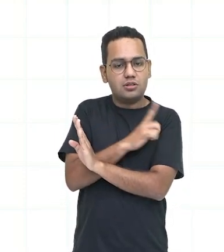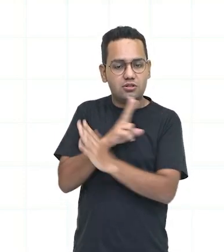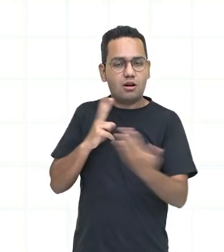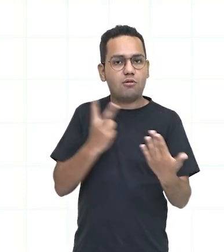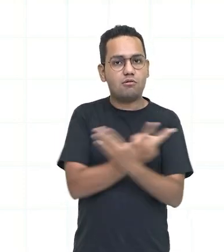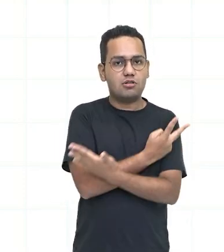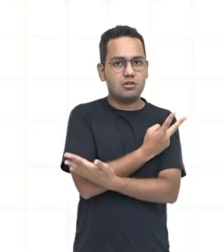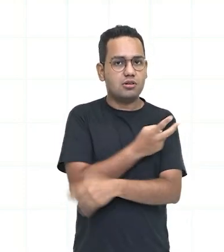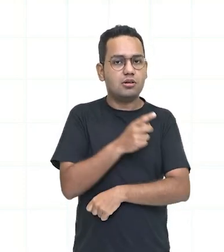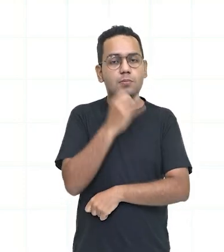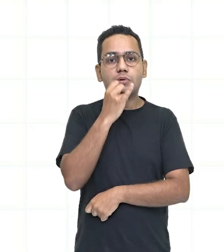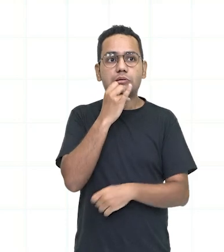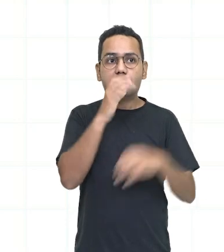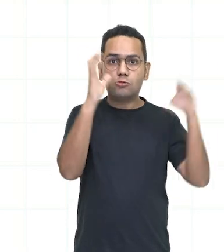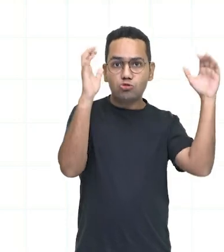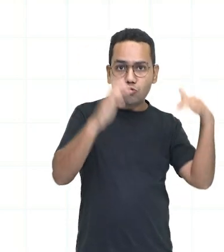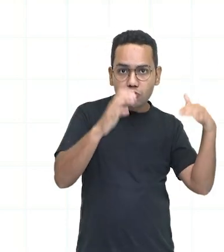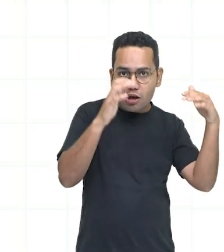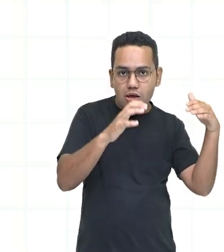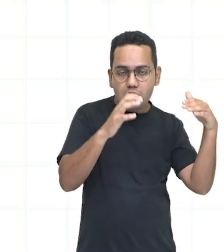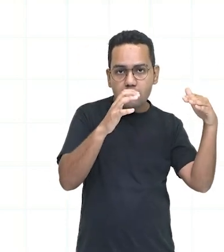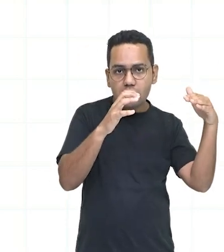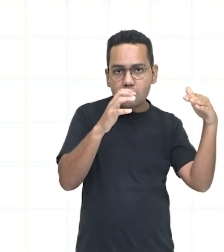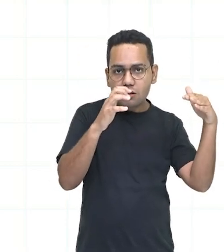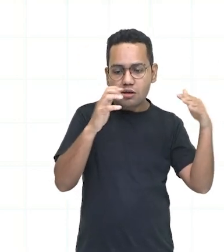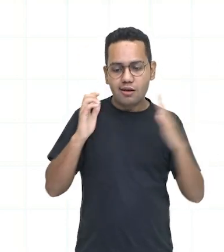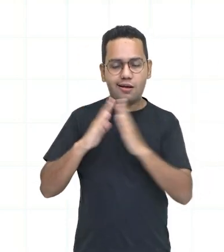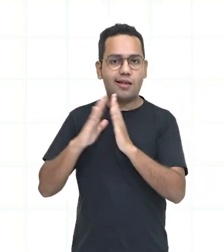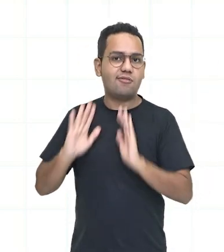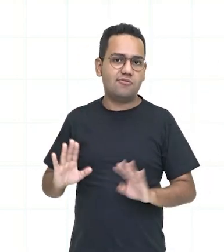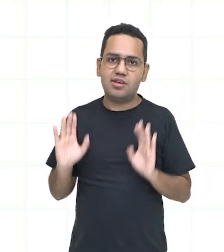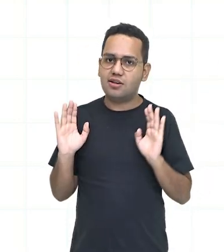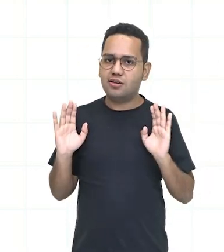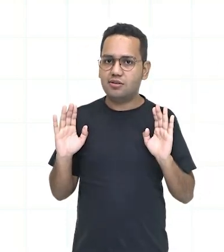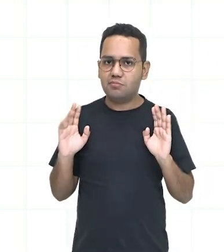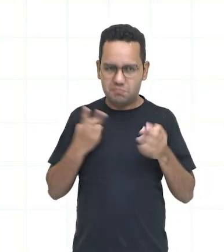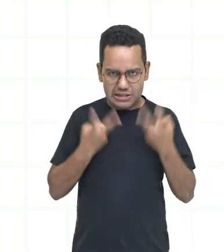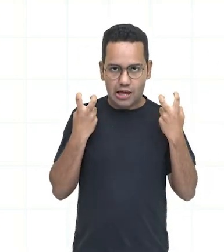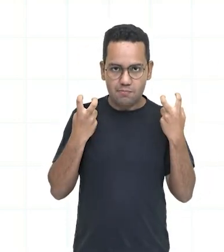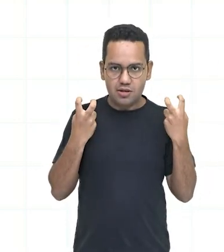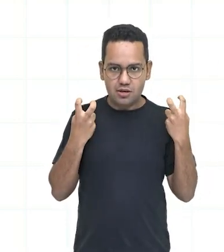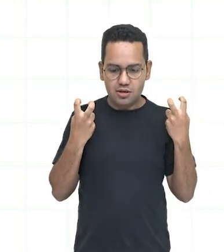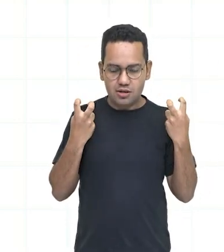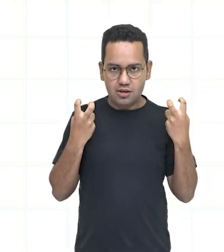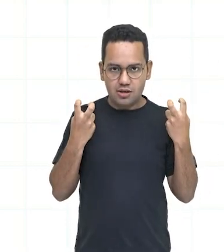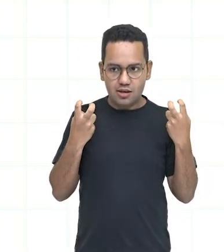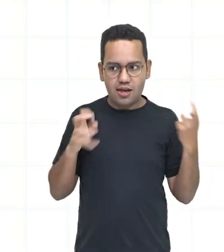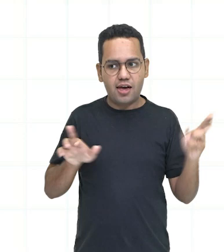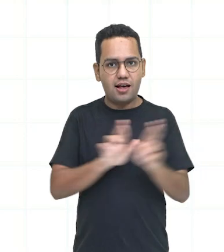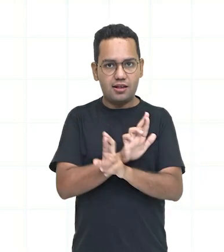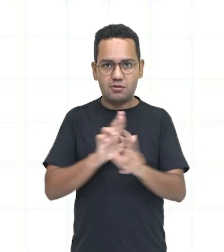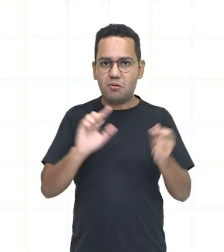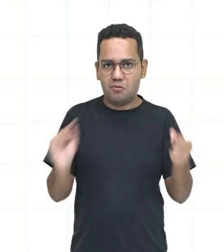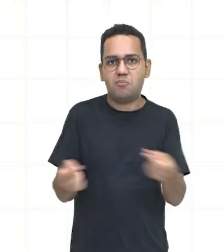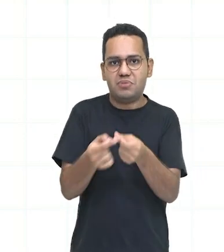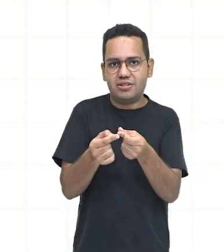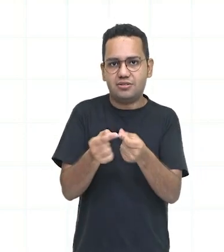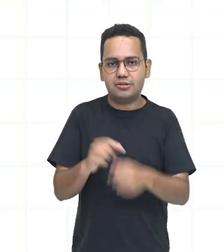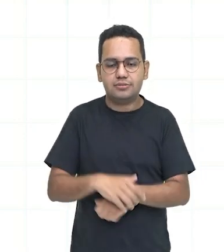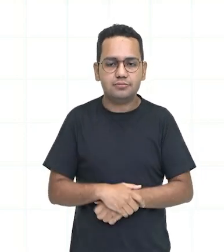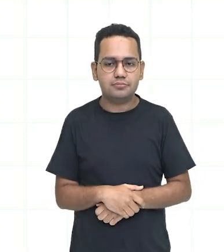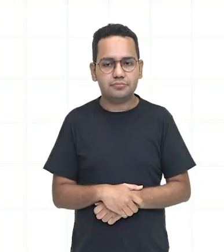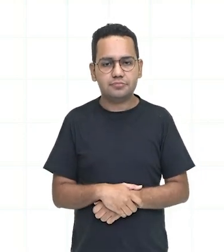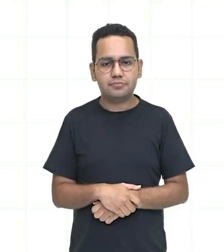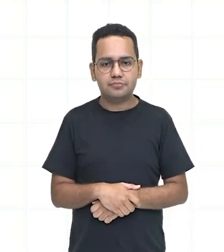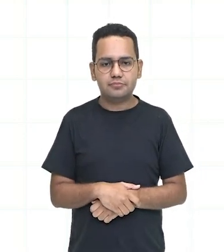Se chover, eu vou ficar dentro de casa, tá certo? Então isso evidencia, dá para ficar bem claro aqui,